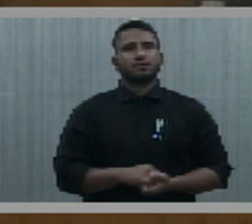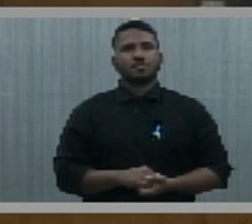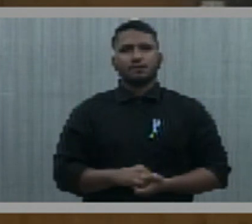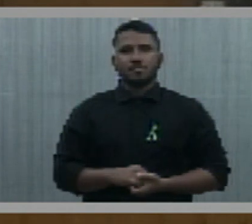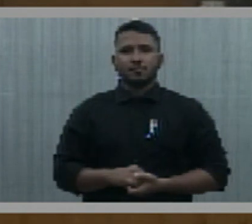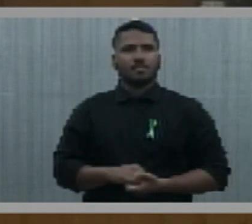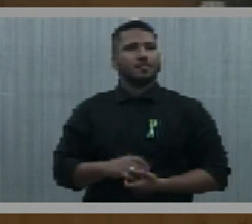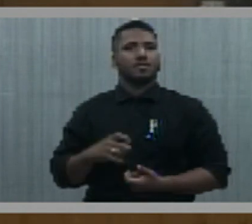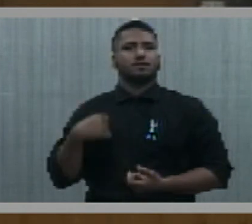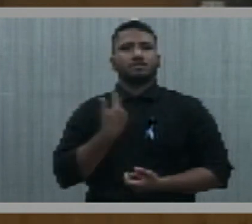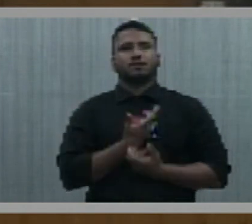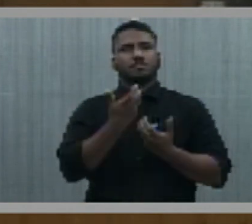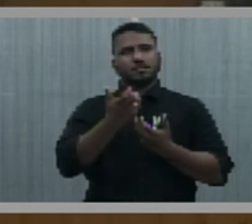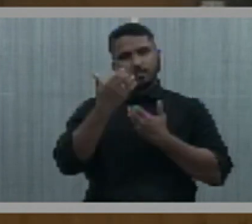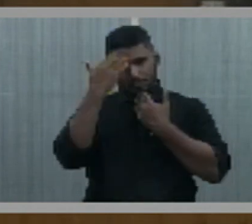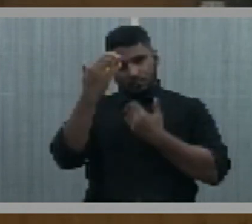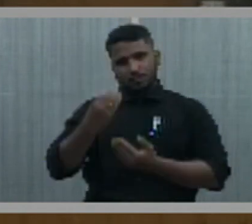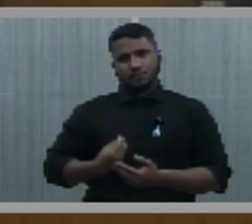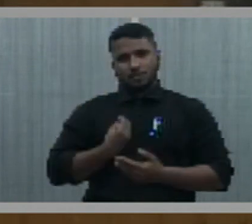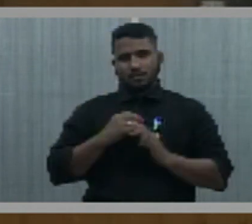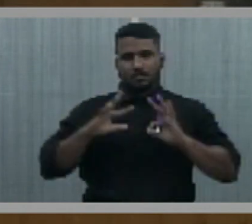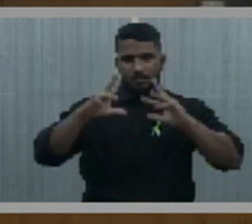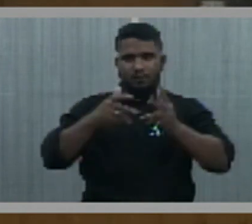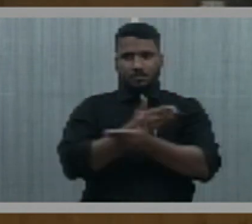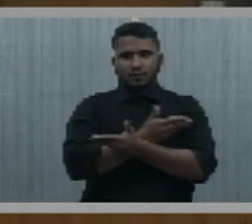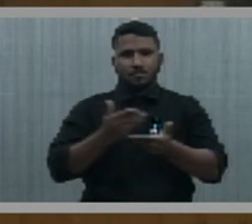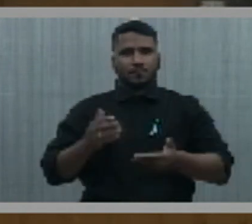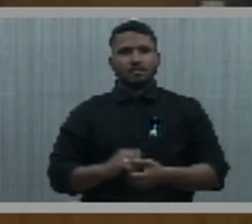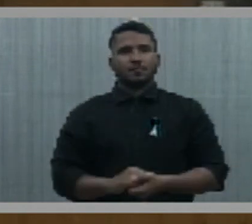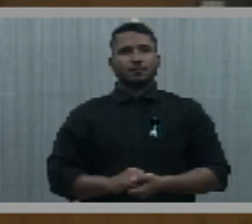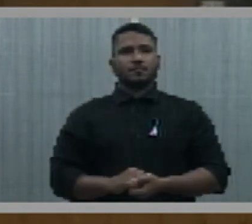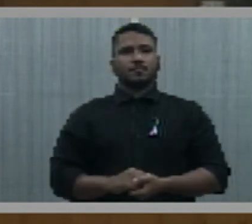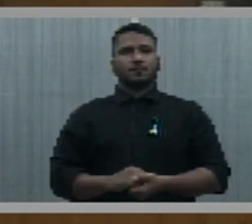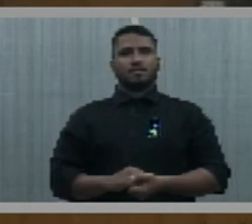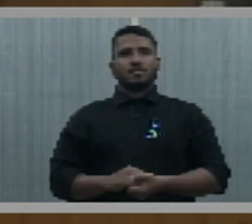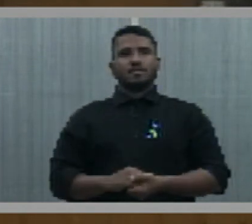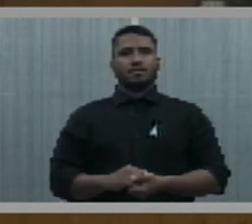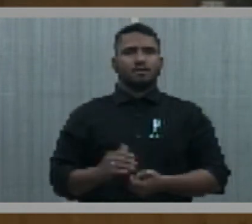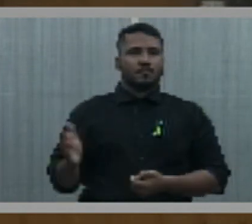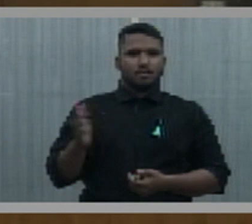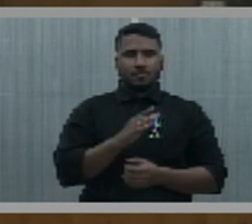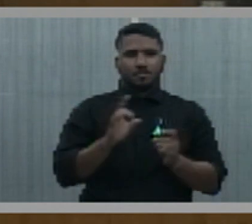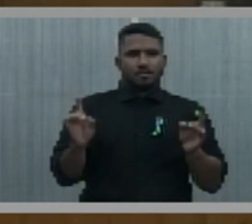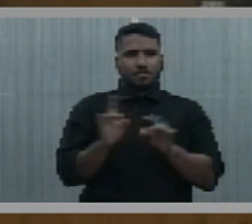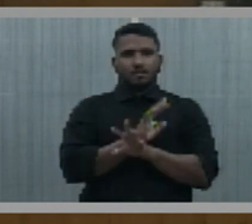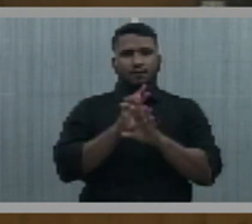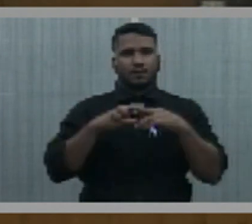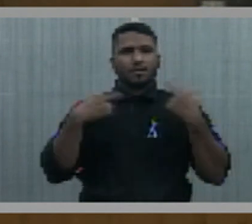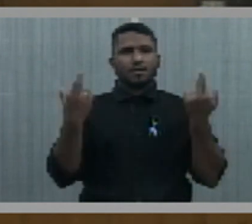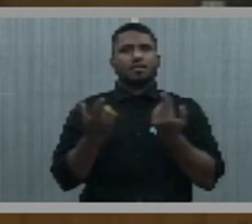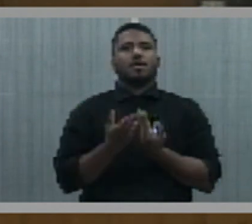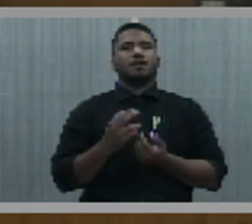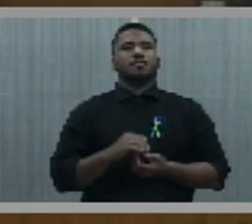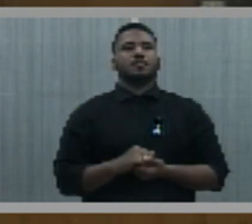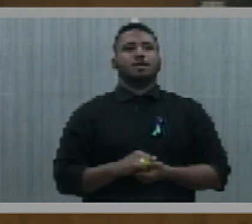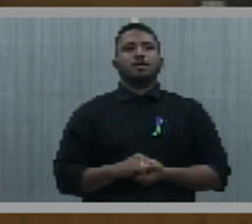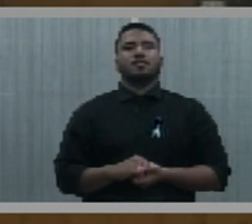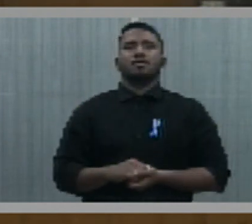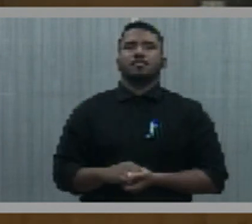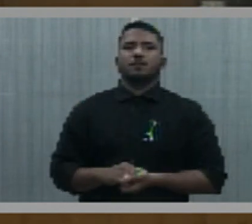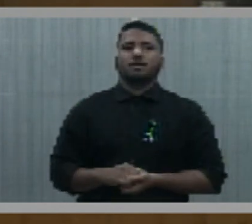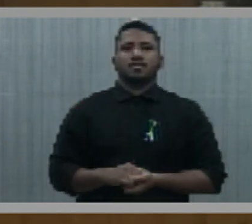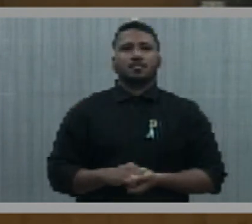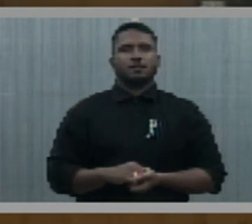Nós queremos agradecer a presença de todos. Vamos declarar encerrada a presente sessão com